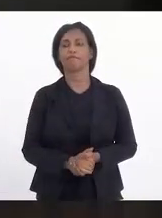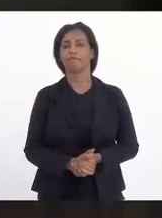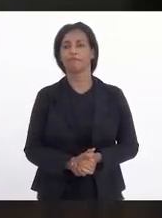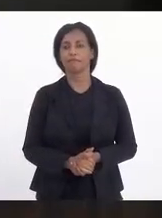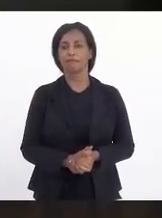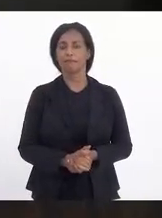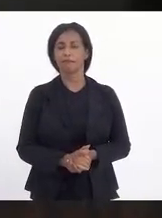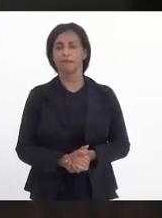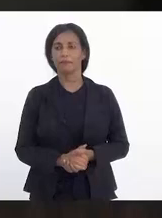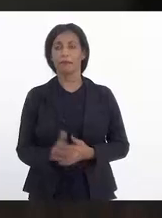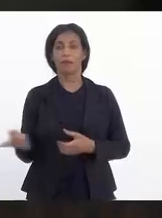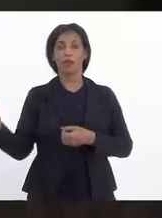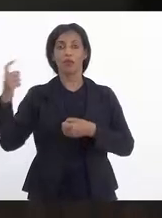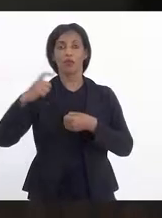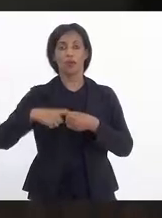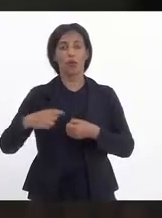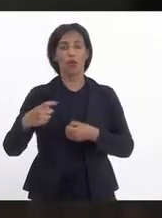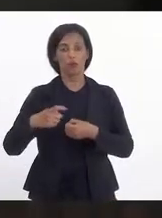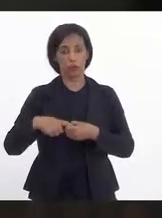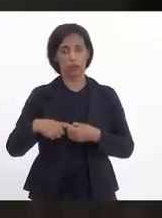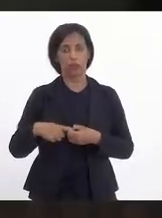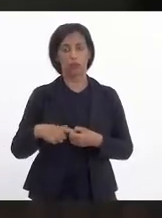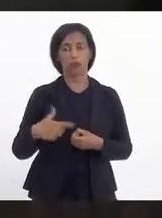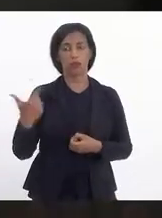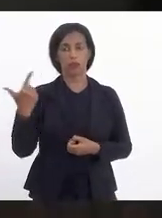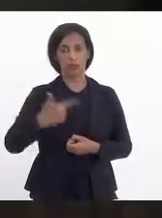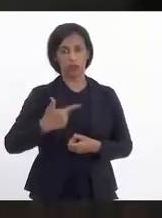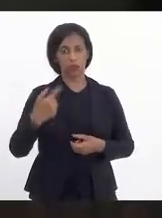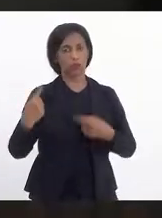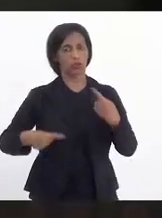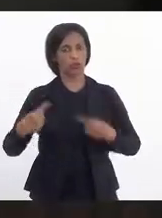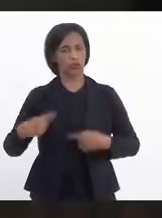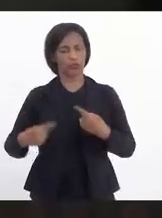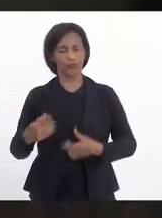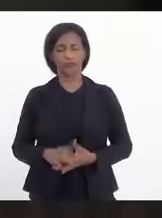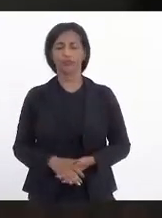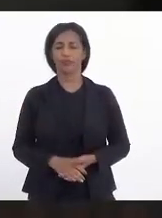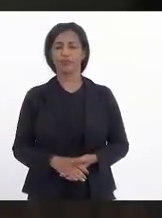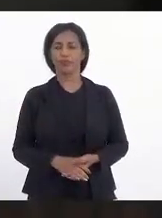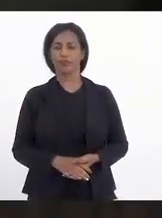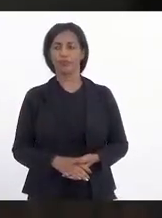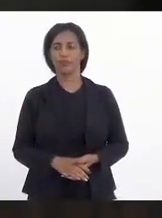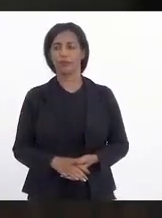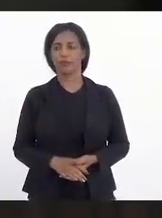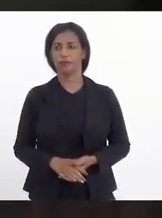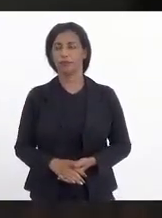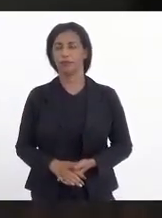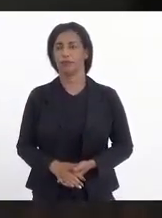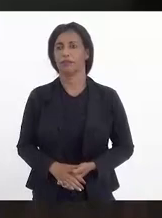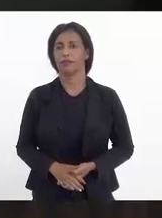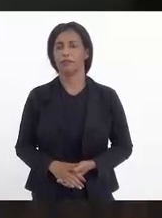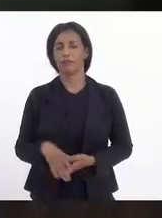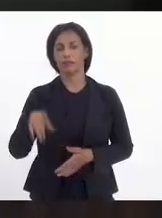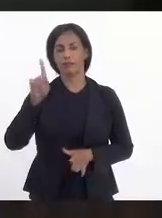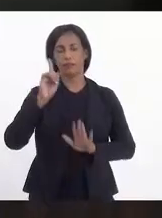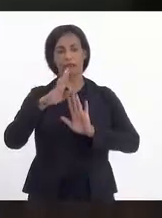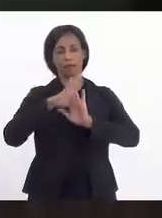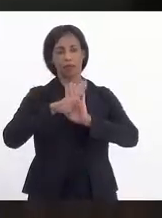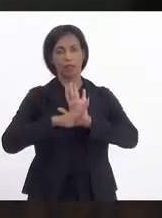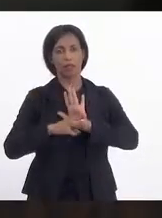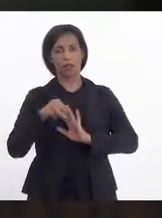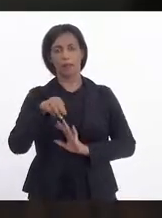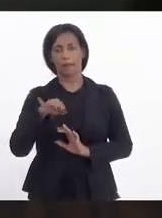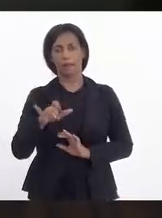não volta em segunda vai Redenção do vestido para segunda discussão pela sua presente ordem o